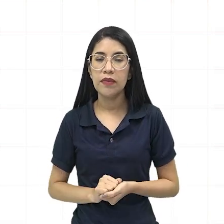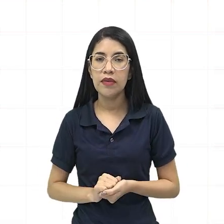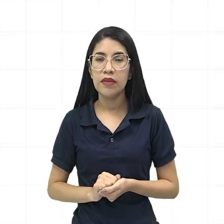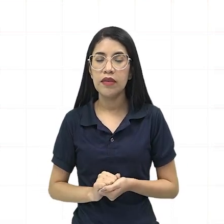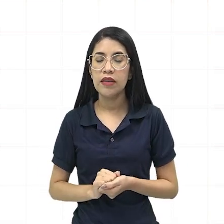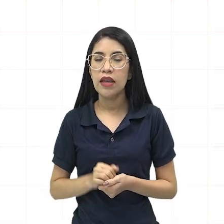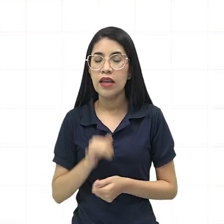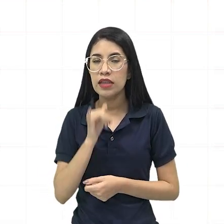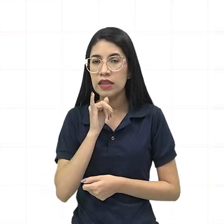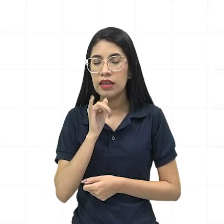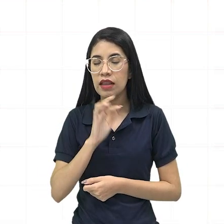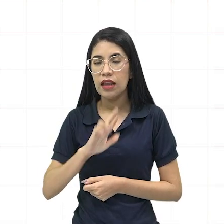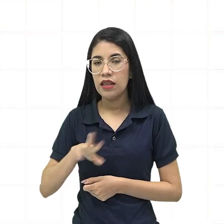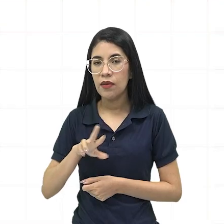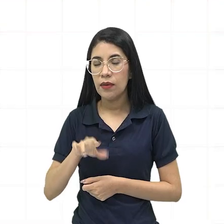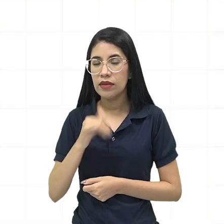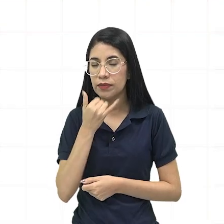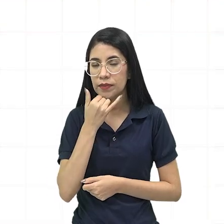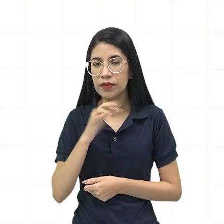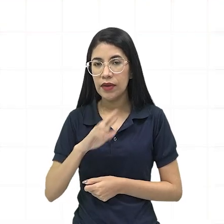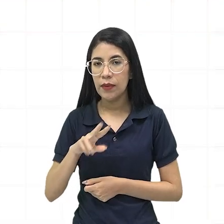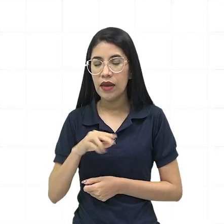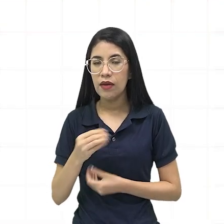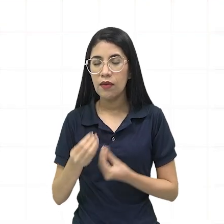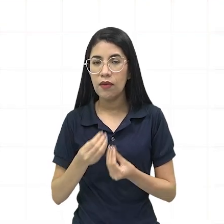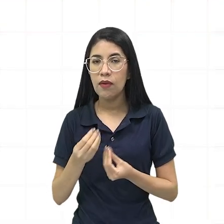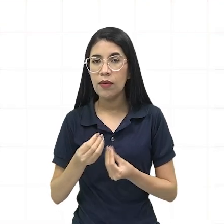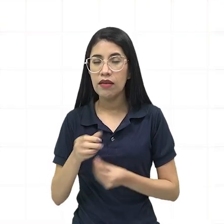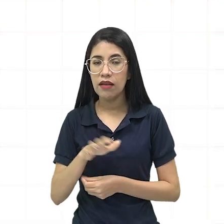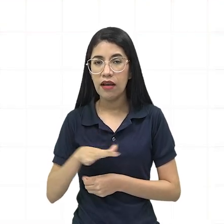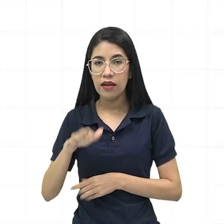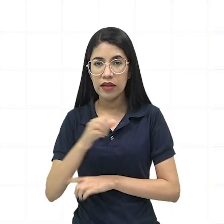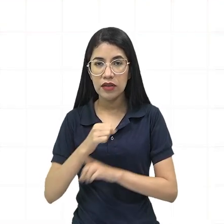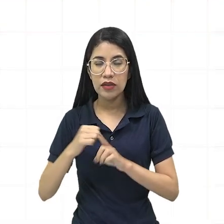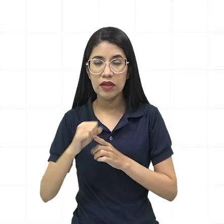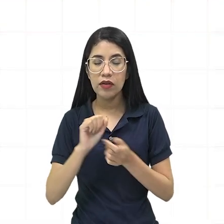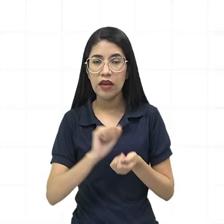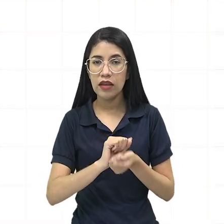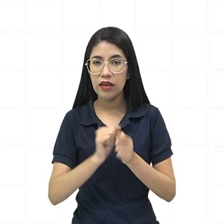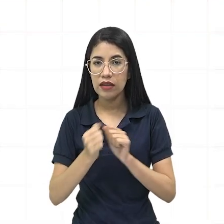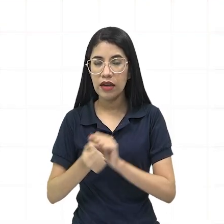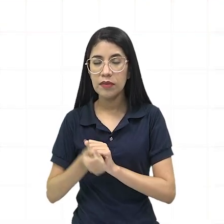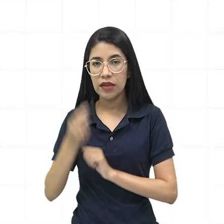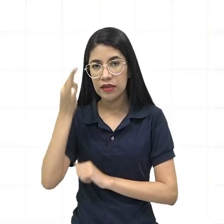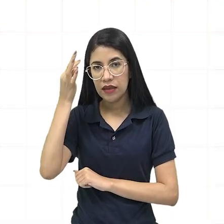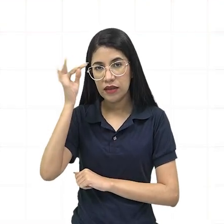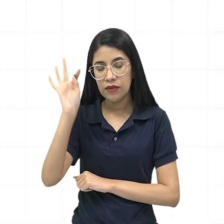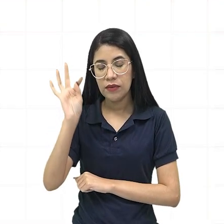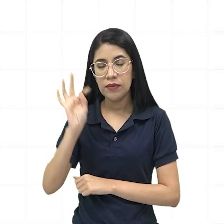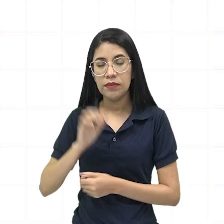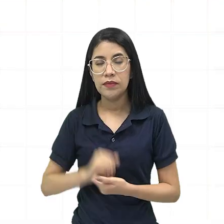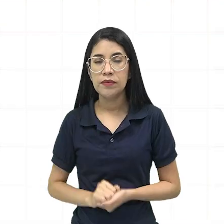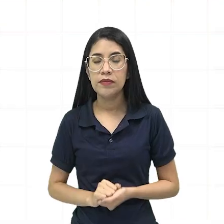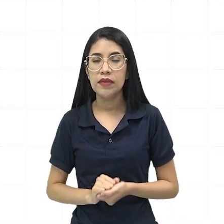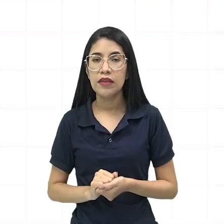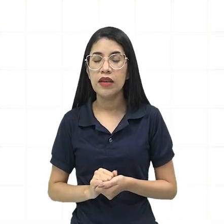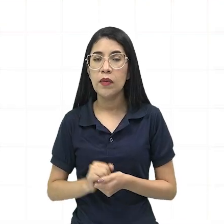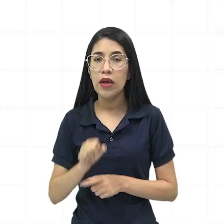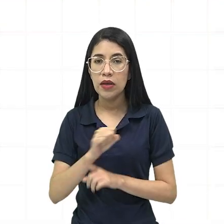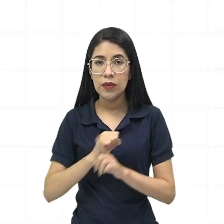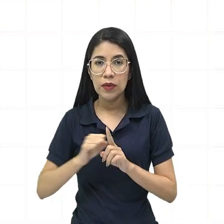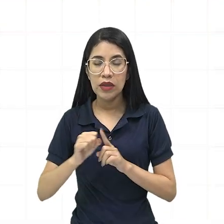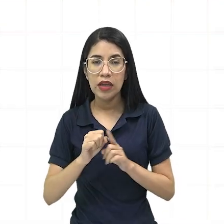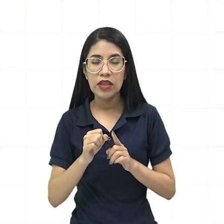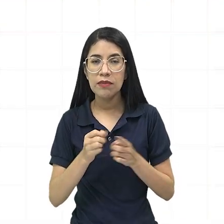teoria de Charles Darwin, né? Mas é como ela foi utilizada no âmbito social, tá? A sociedade era vista como